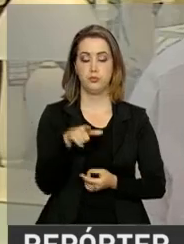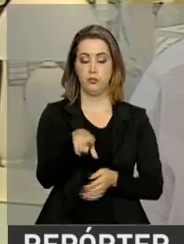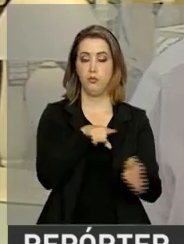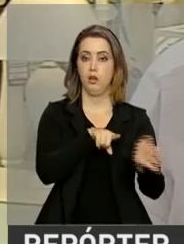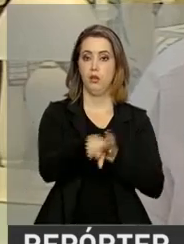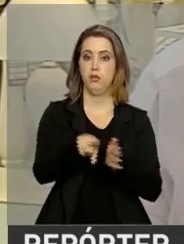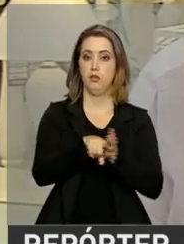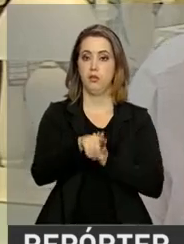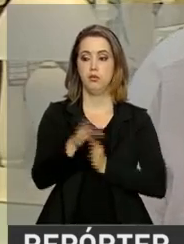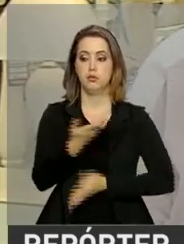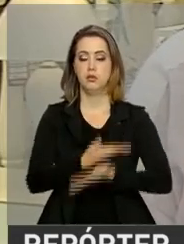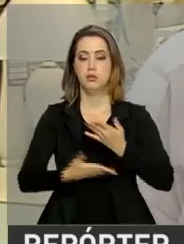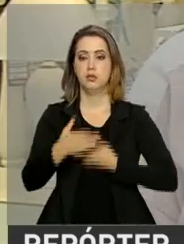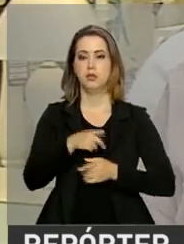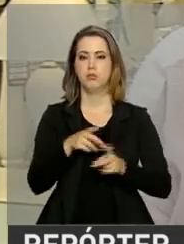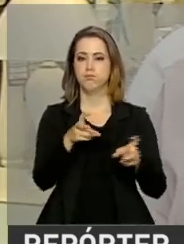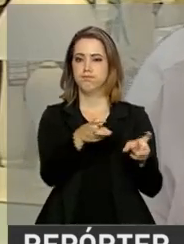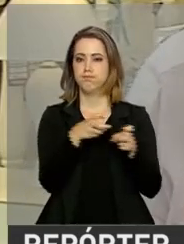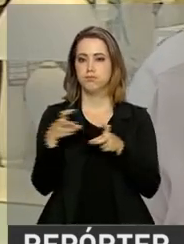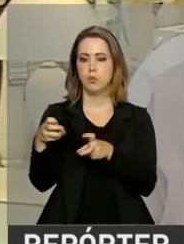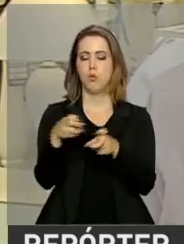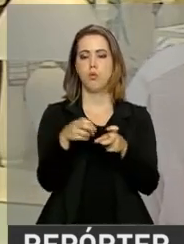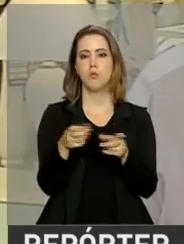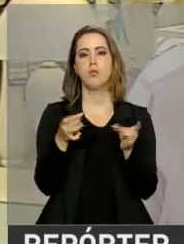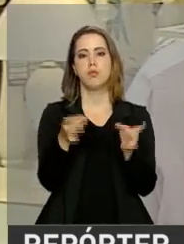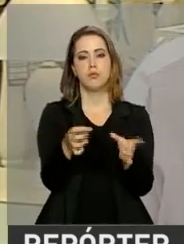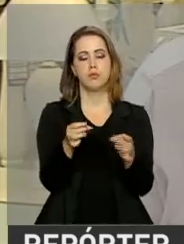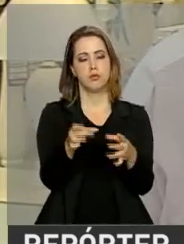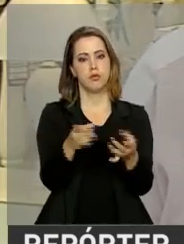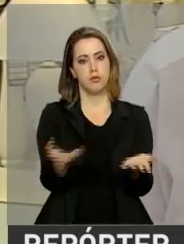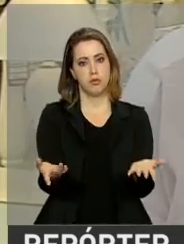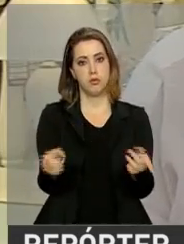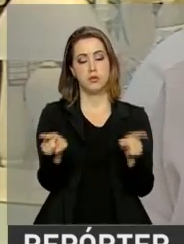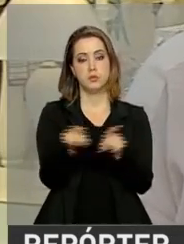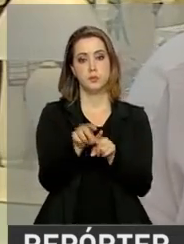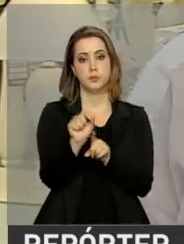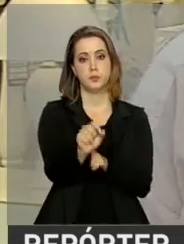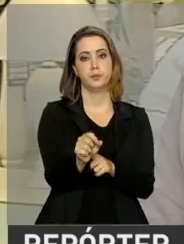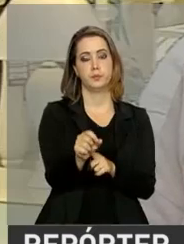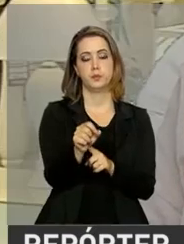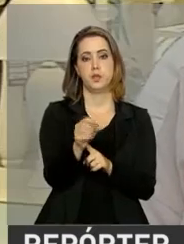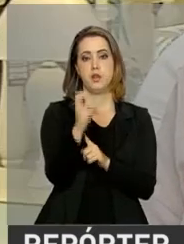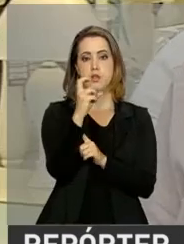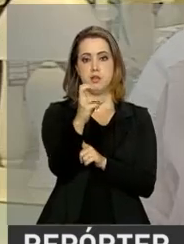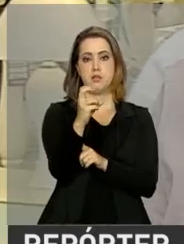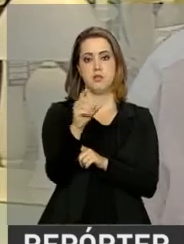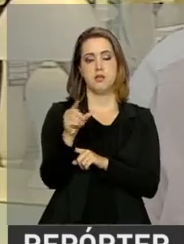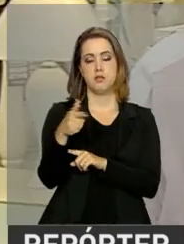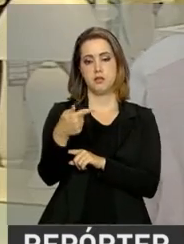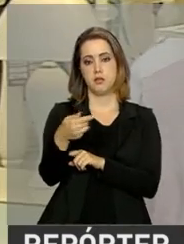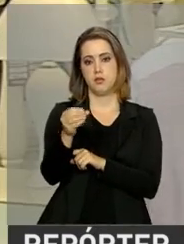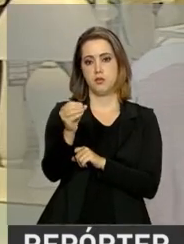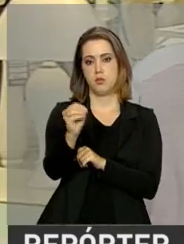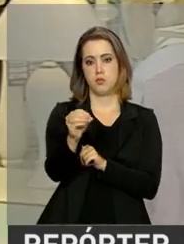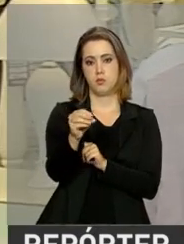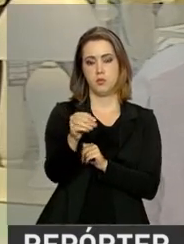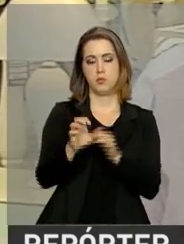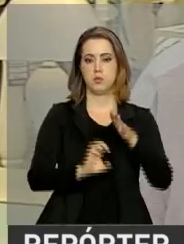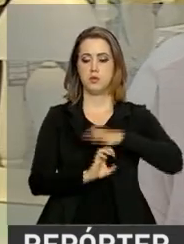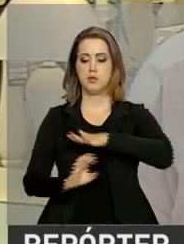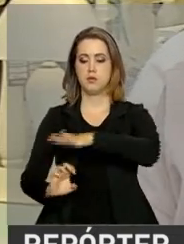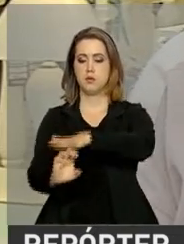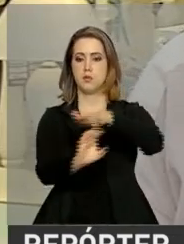do Comércio é uma espécie de termômetro das vendas no varejo o levantamento avaliou 5000 700 empresas